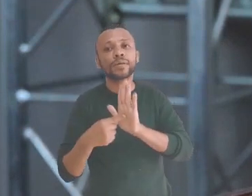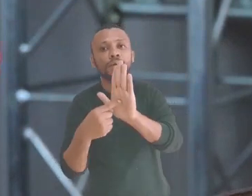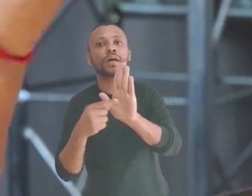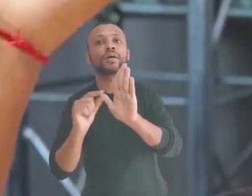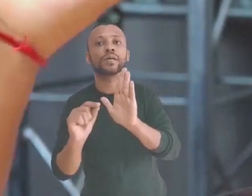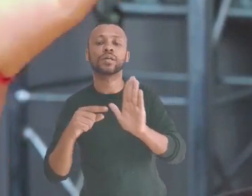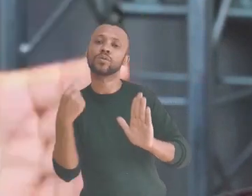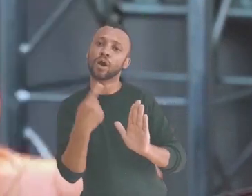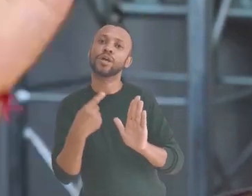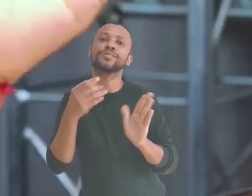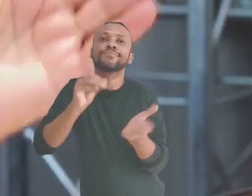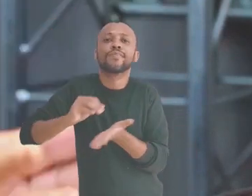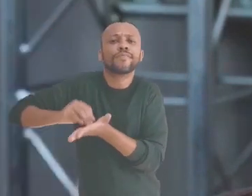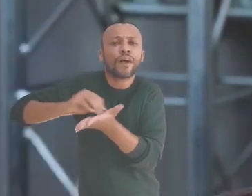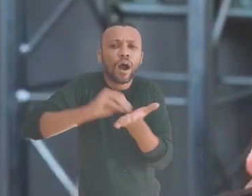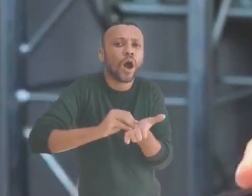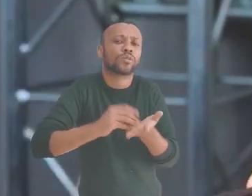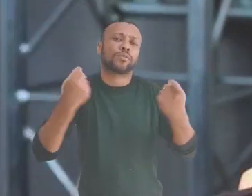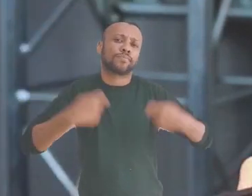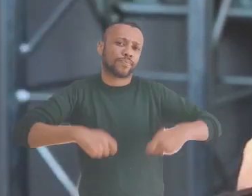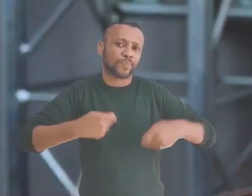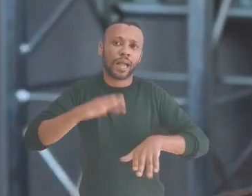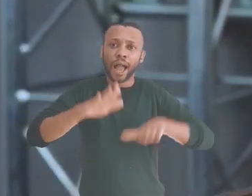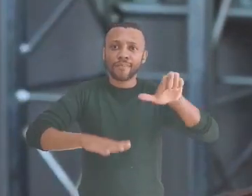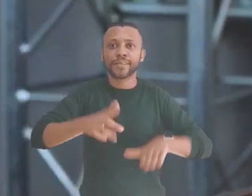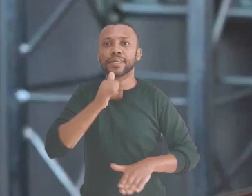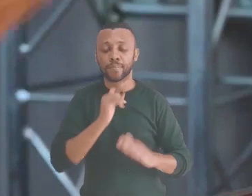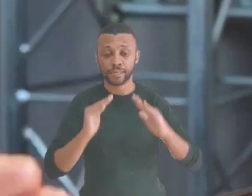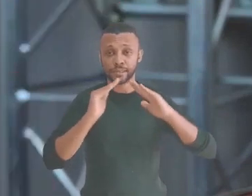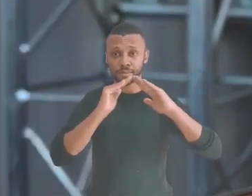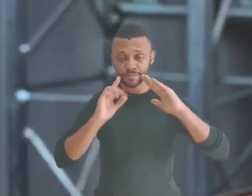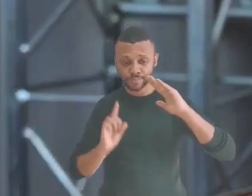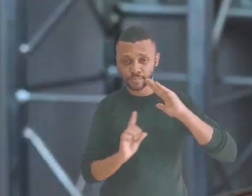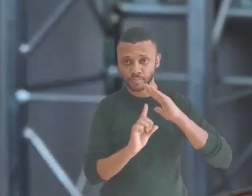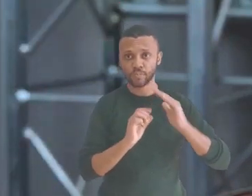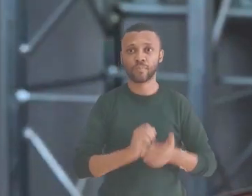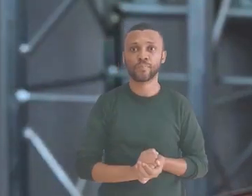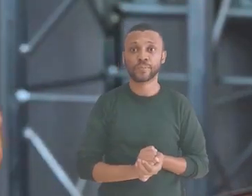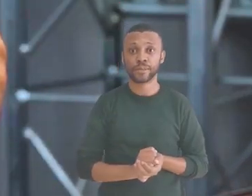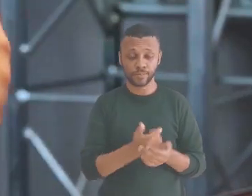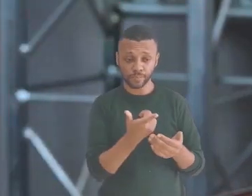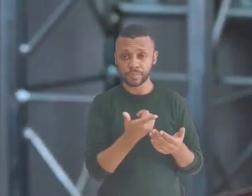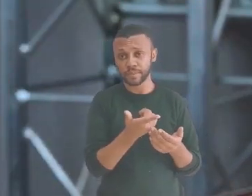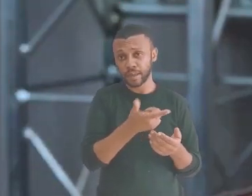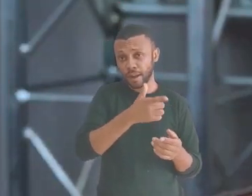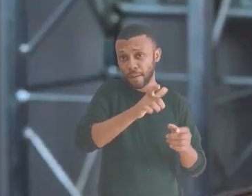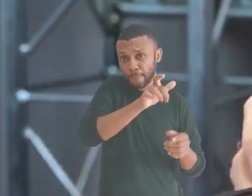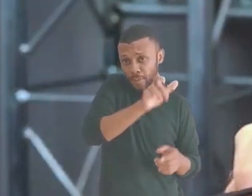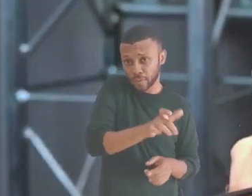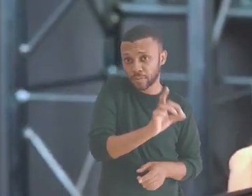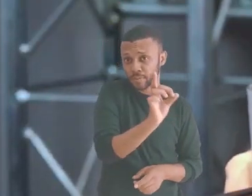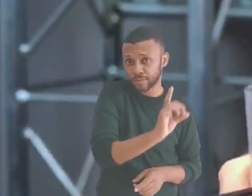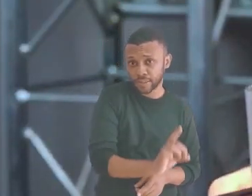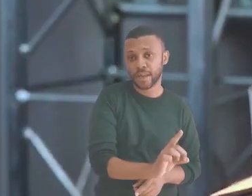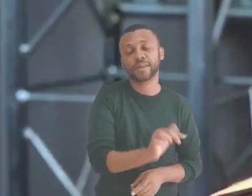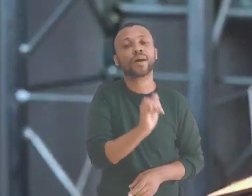necessidade. Por exemplo, muitas das vezes a pessoa que está dentro de casa, ela que tem nanismo ou não, quer ir para uma academia. Eu,